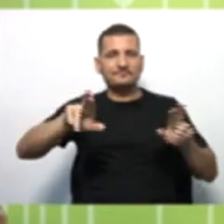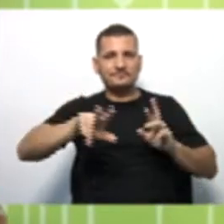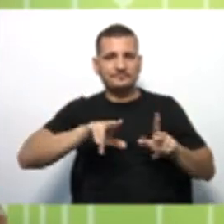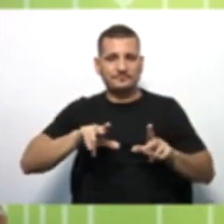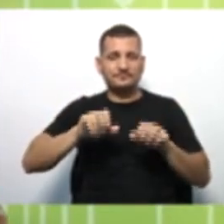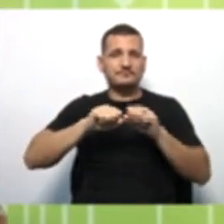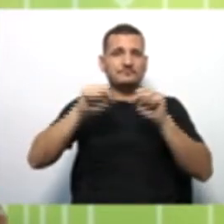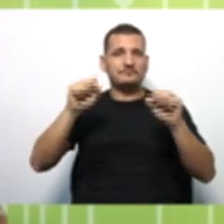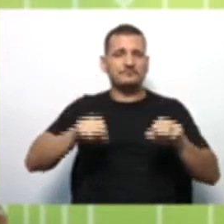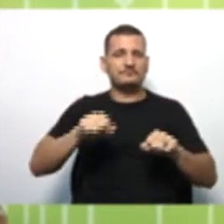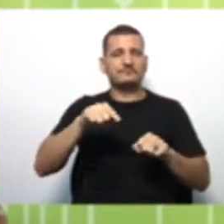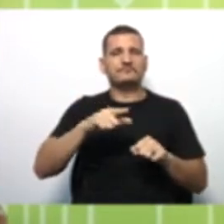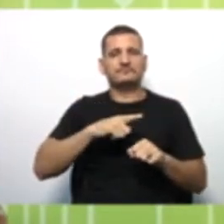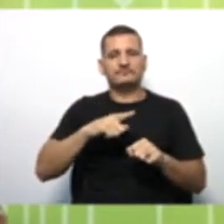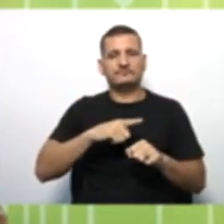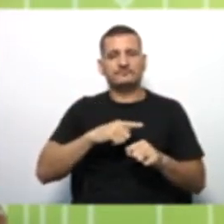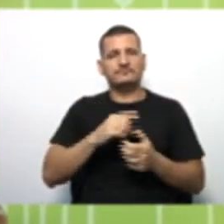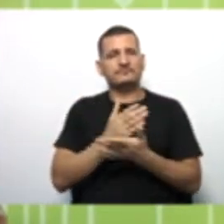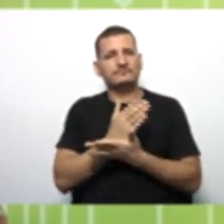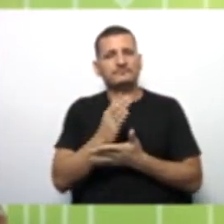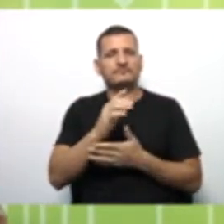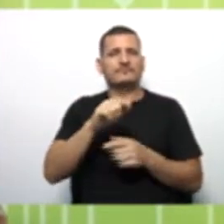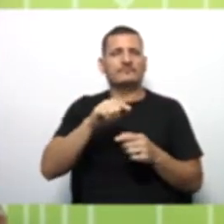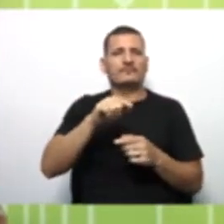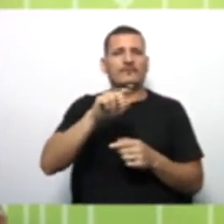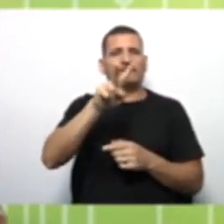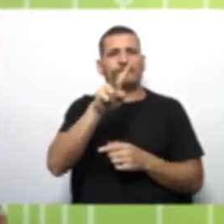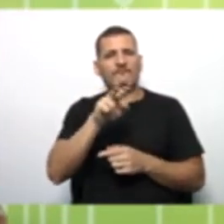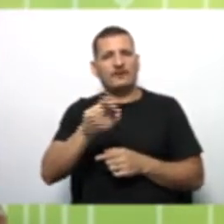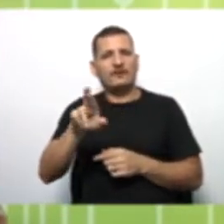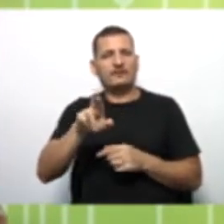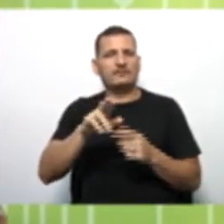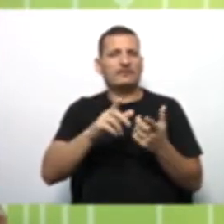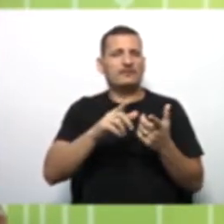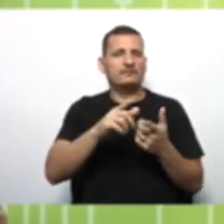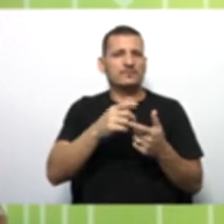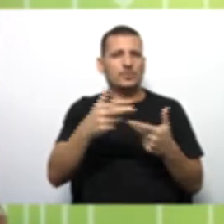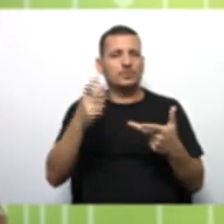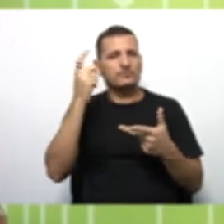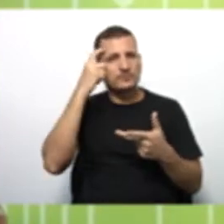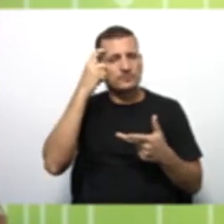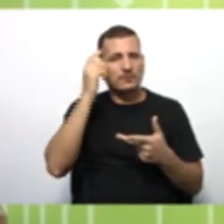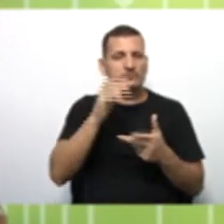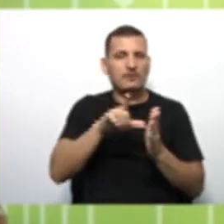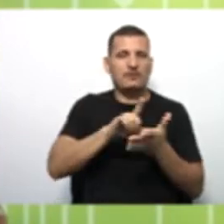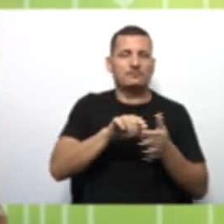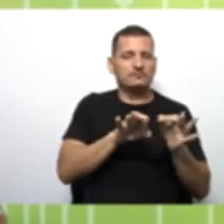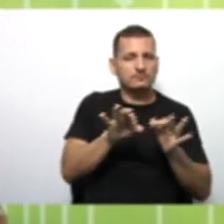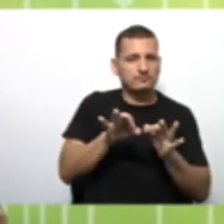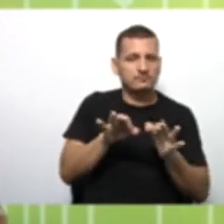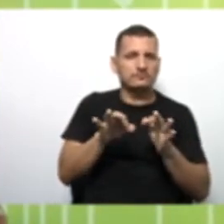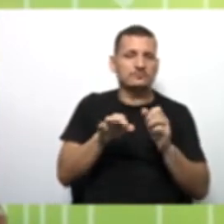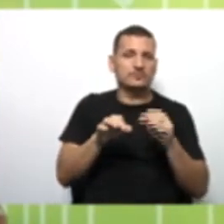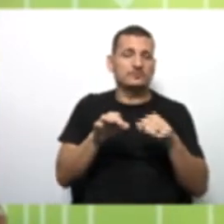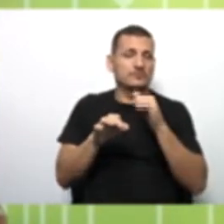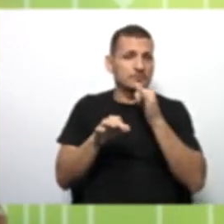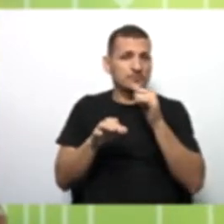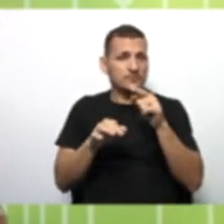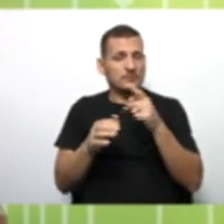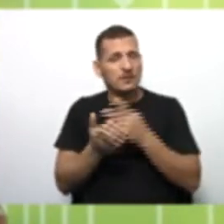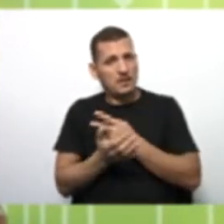traz métricas, ele traz algumas variáveis, algo que foi bem pensado, bem planejado. E sim, você errar é